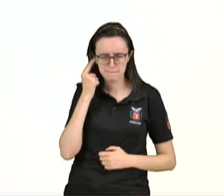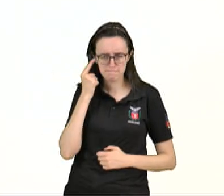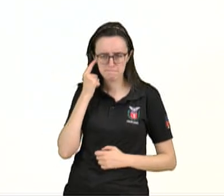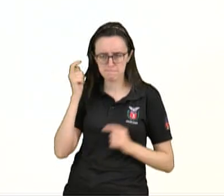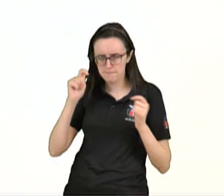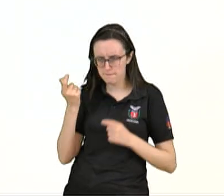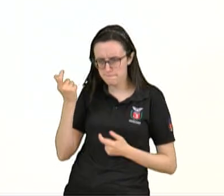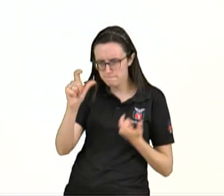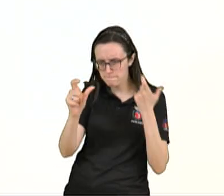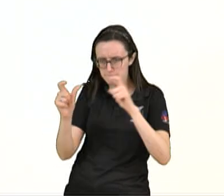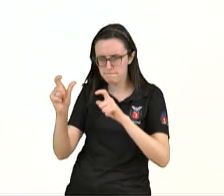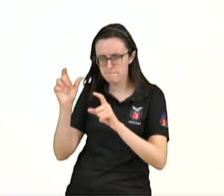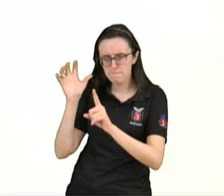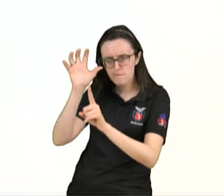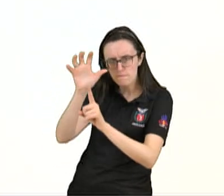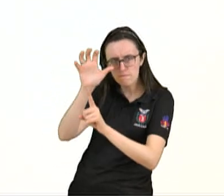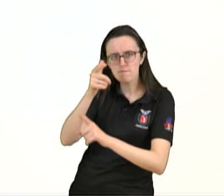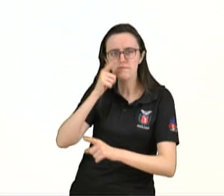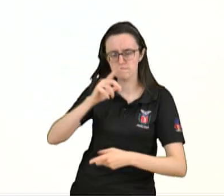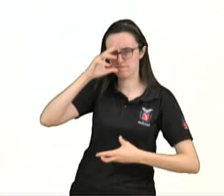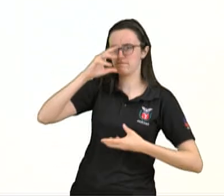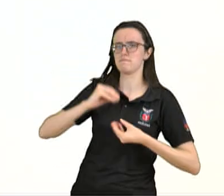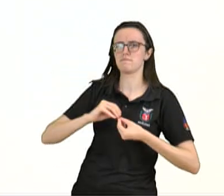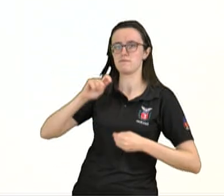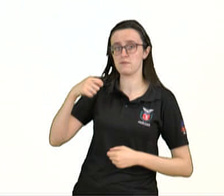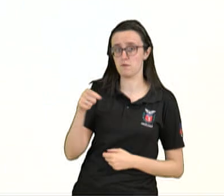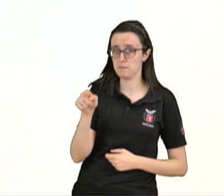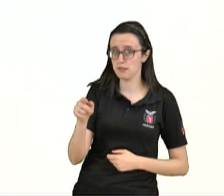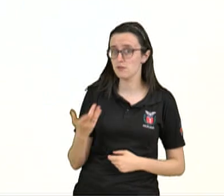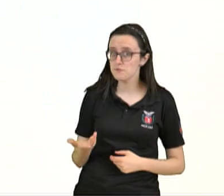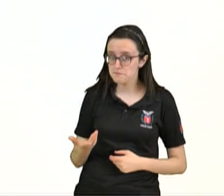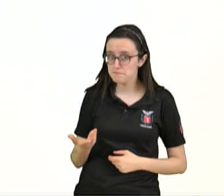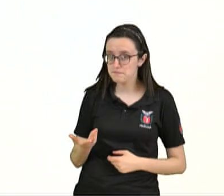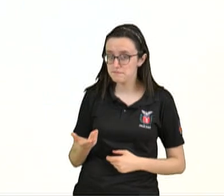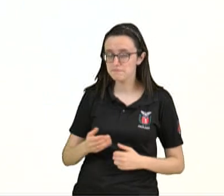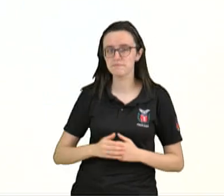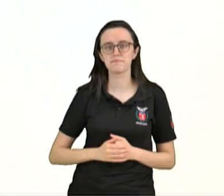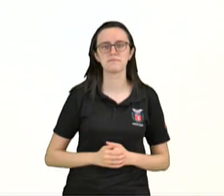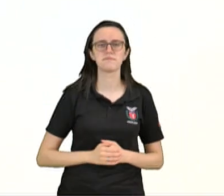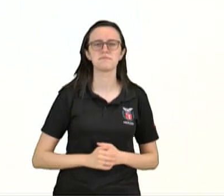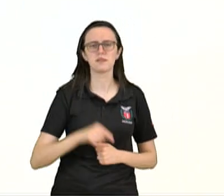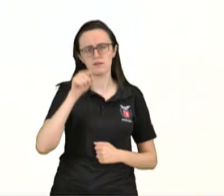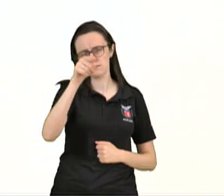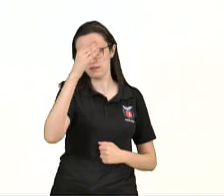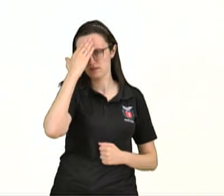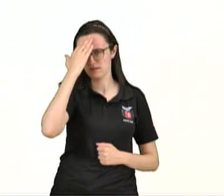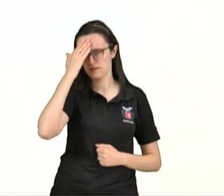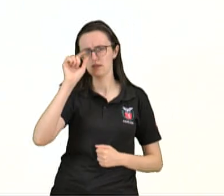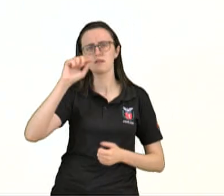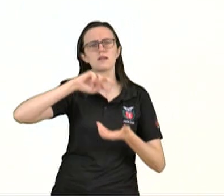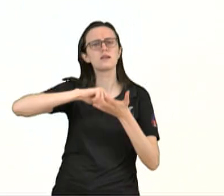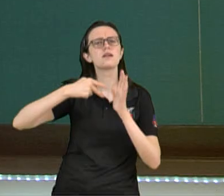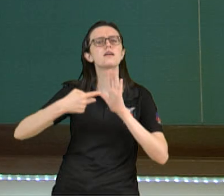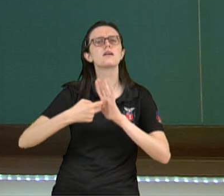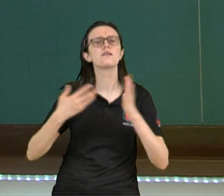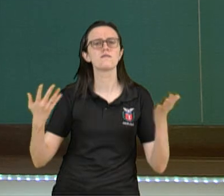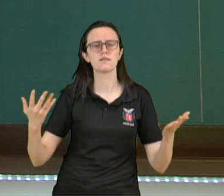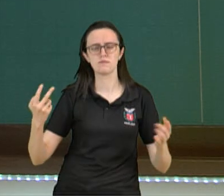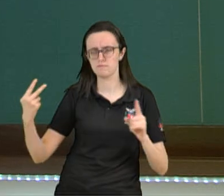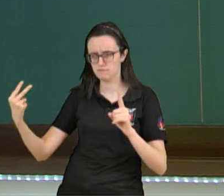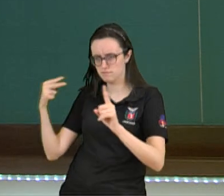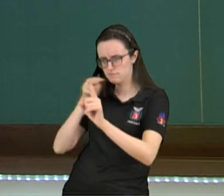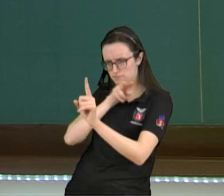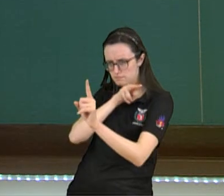influenciar a compreensão de alguém sobre um fato? Você sabe o que é